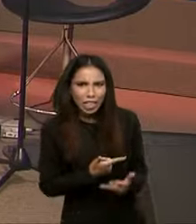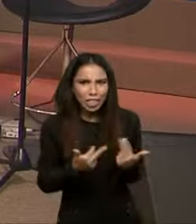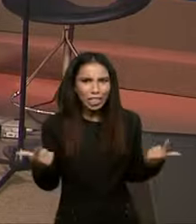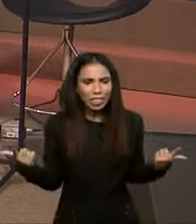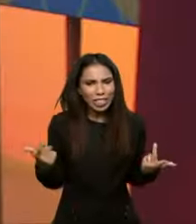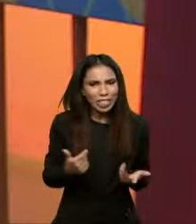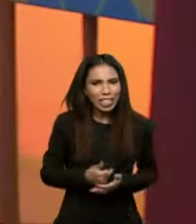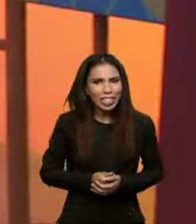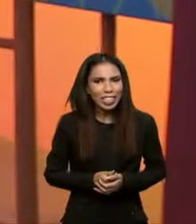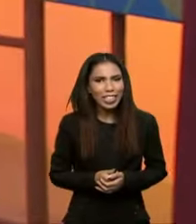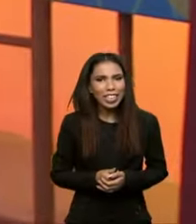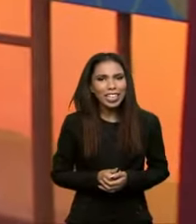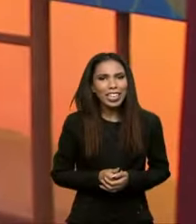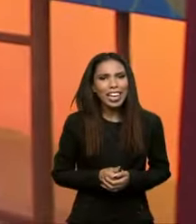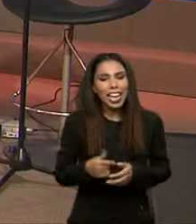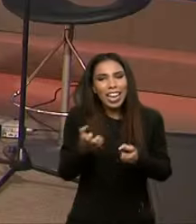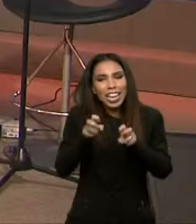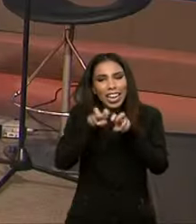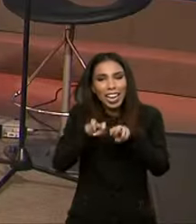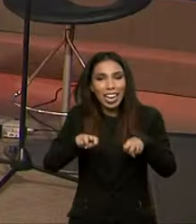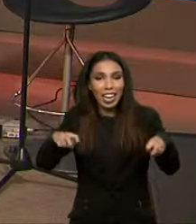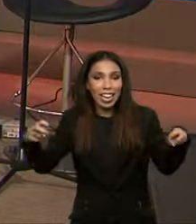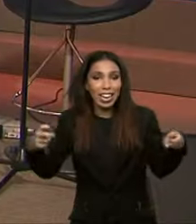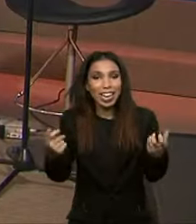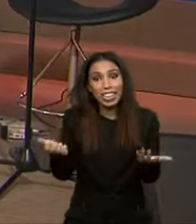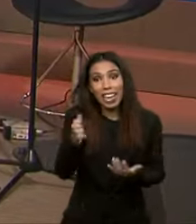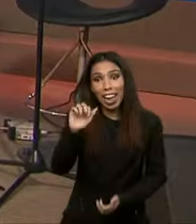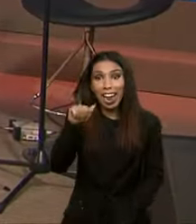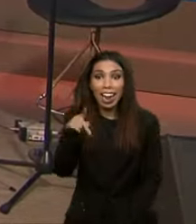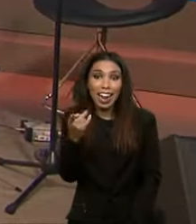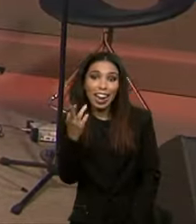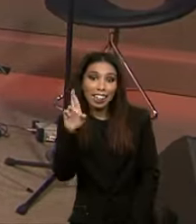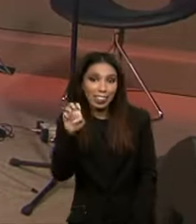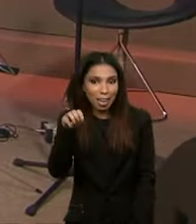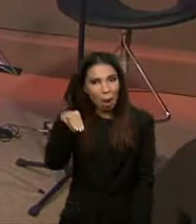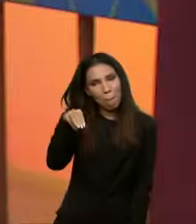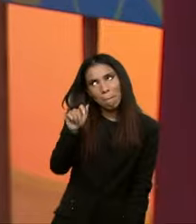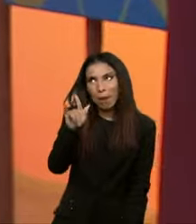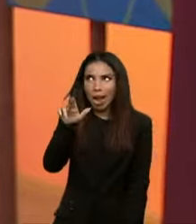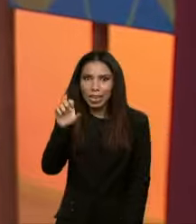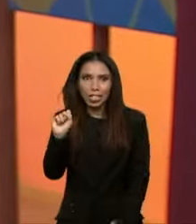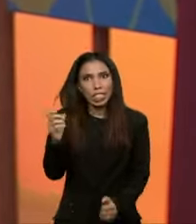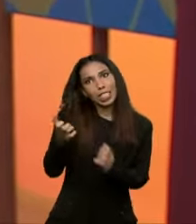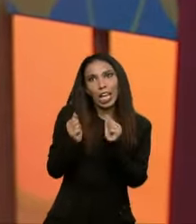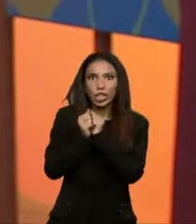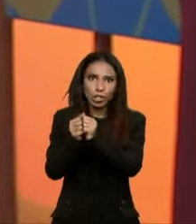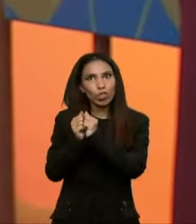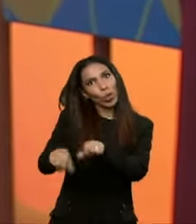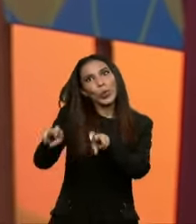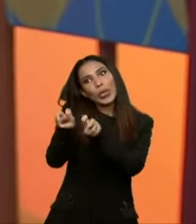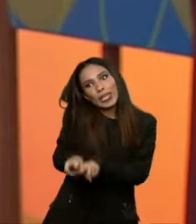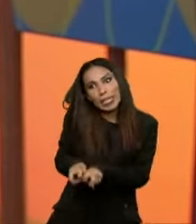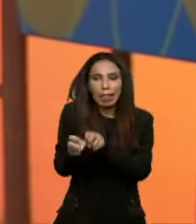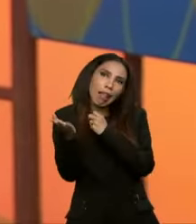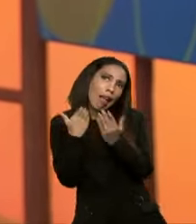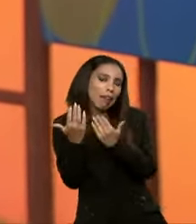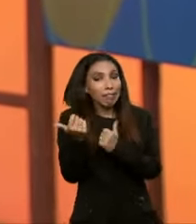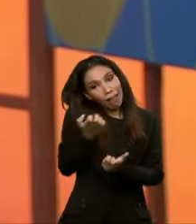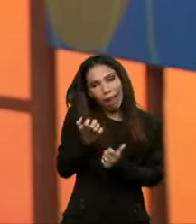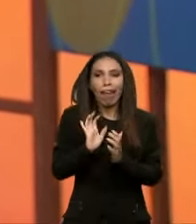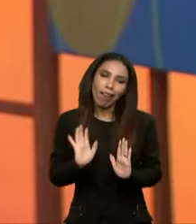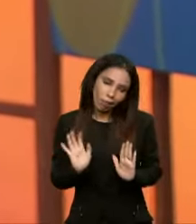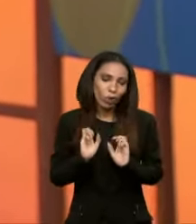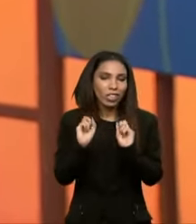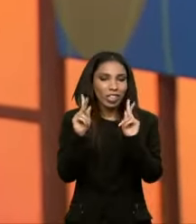gente. Ela quer ir pra bancada, ficar do lado do André Marques ali. Muito bem, gente, muito bom. Que coisa linda. Fala